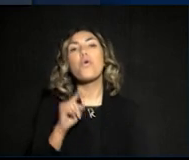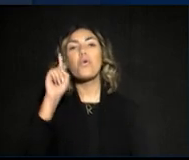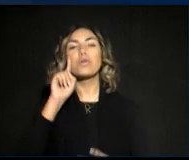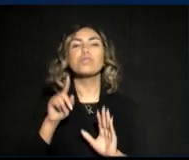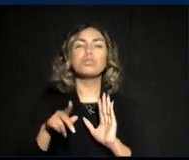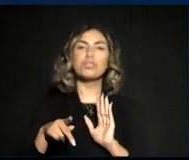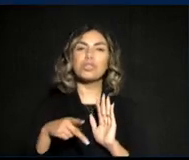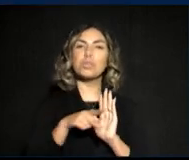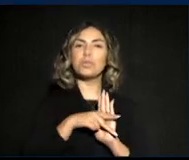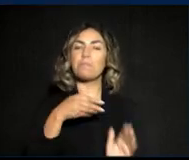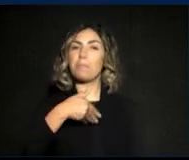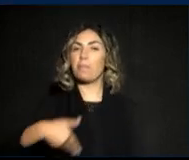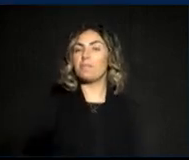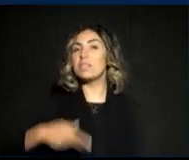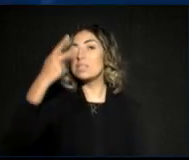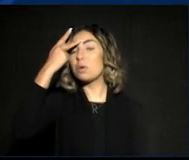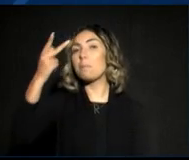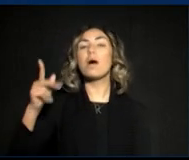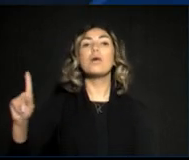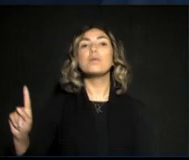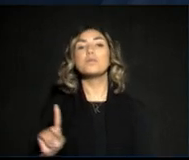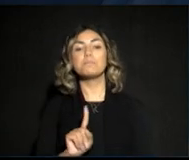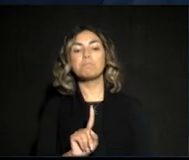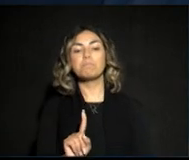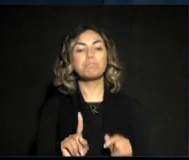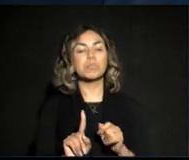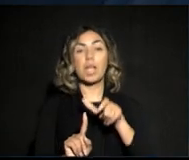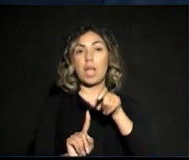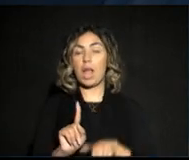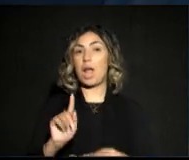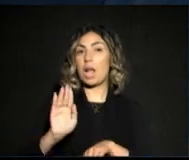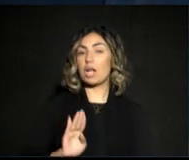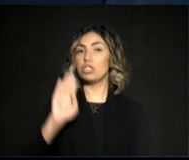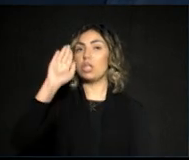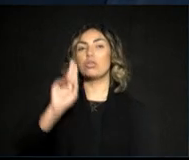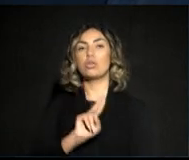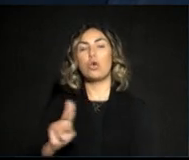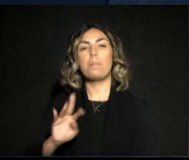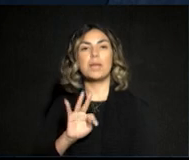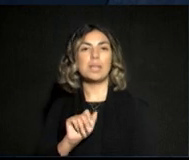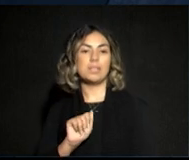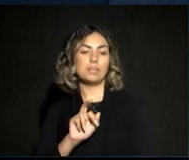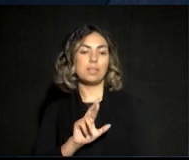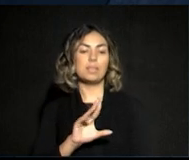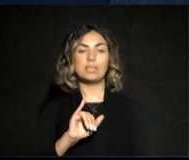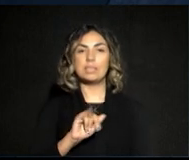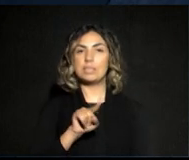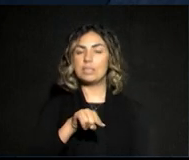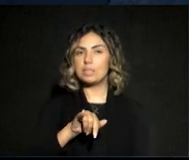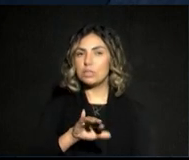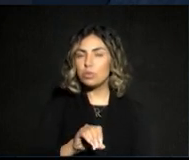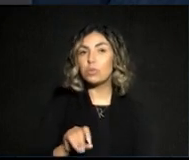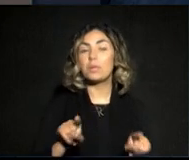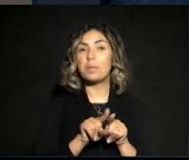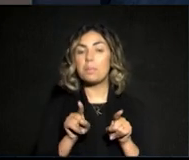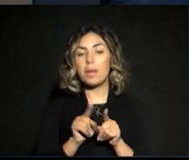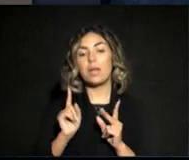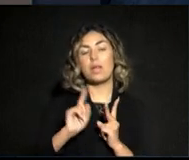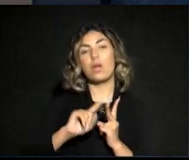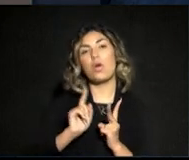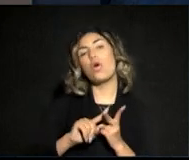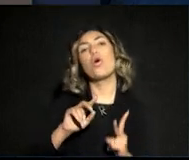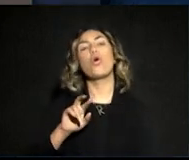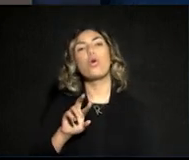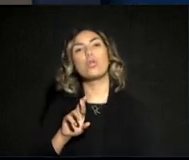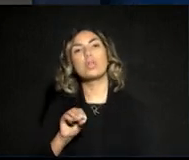e eu gostaria de chamar ao palco o candidato Tarcísio e para moderar Alô Murillo Aragão se eu da